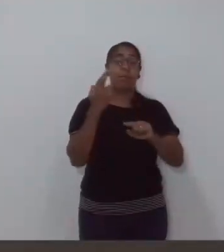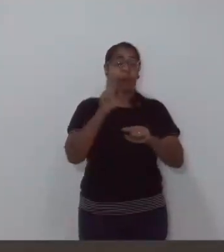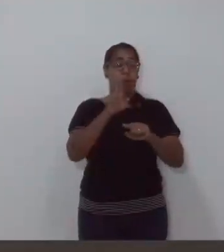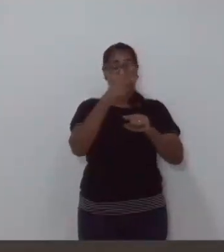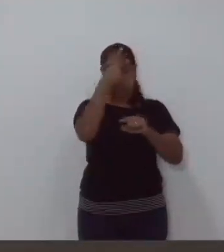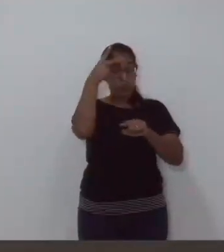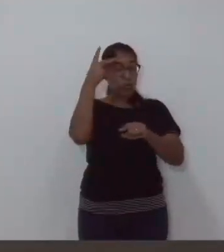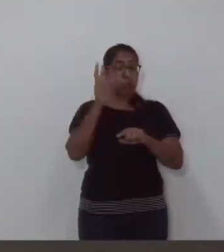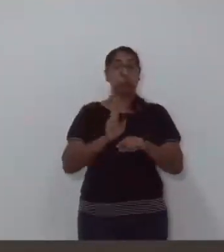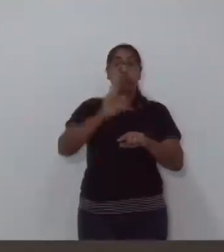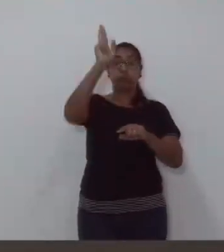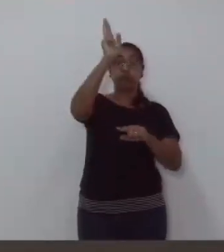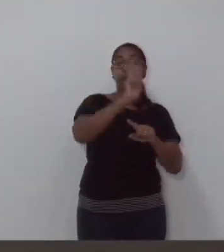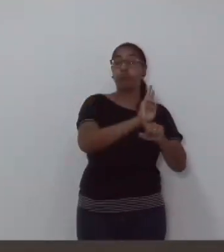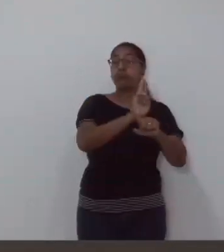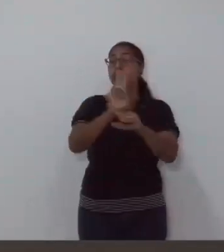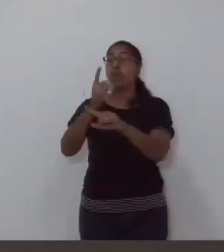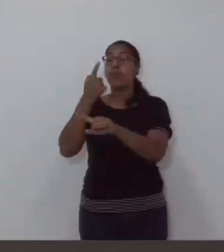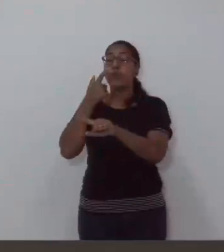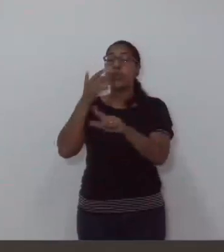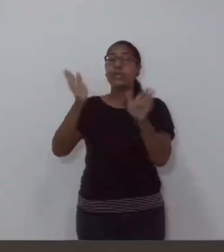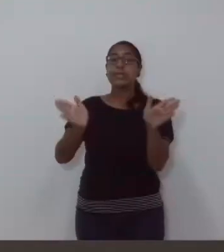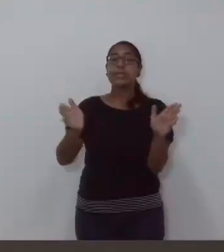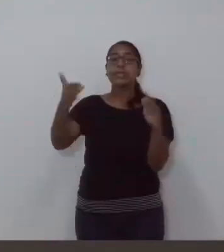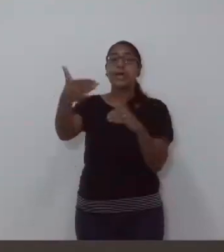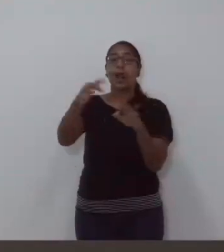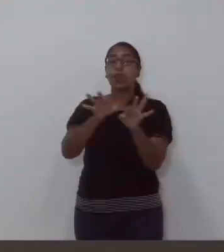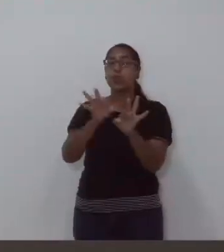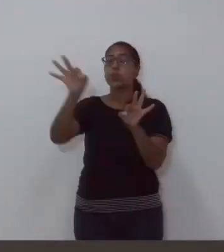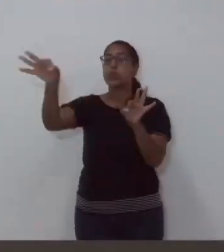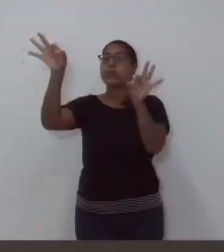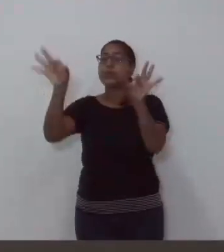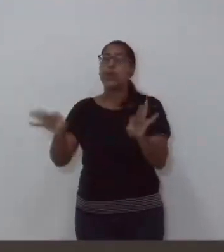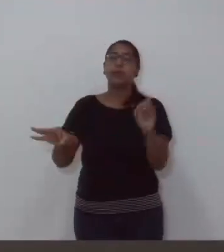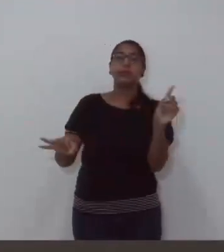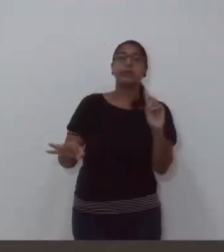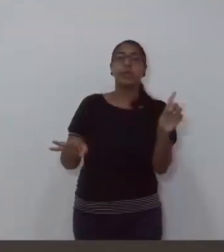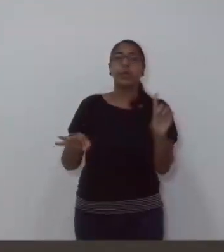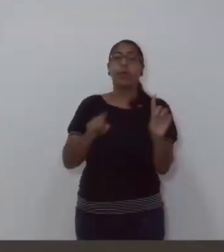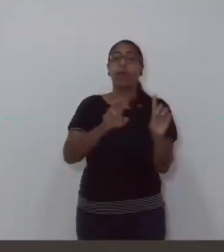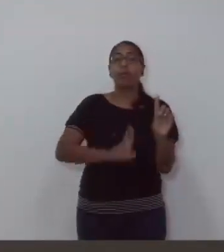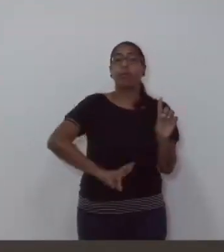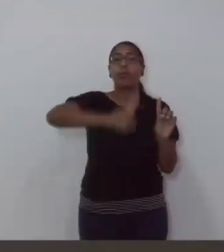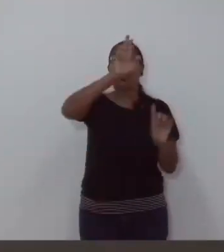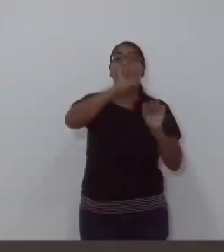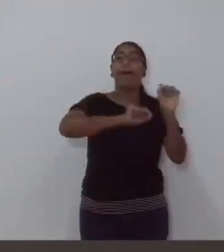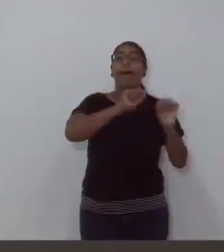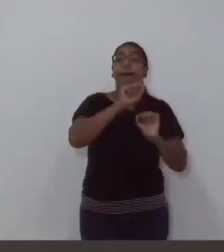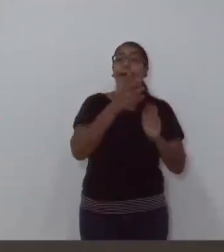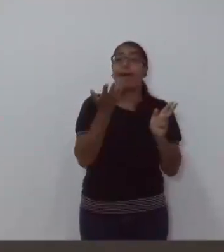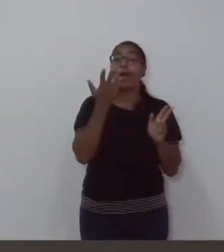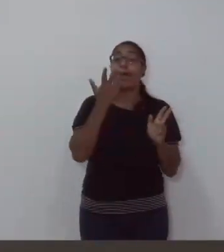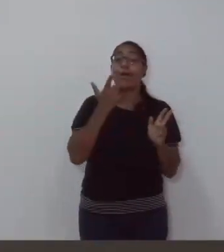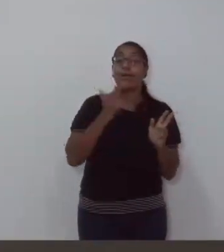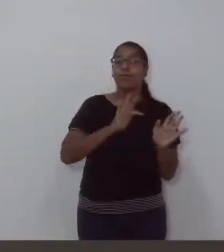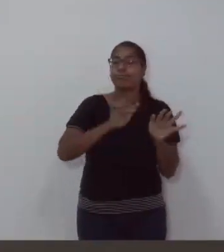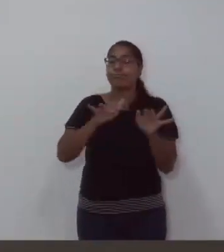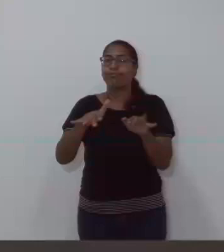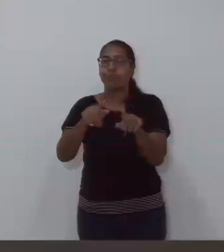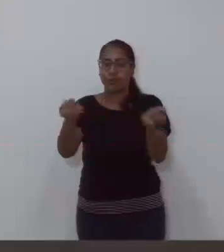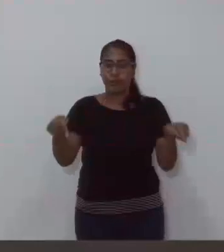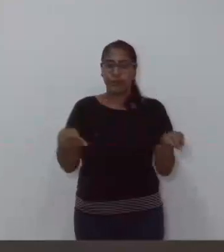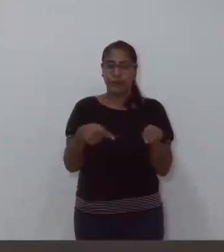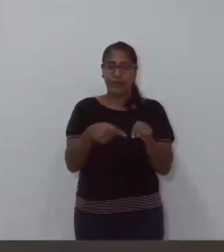local para saber a metragem por salas de aula, se tem realmente aquele número de criança por sala, quem